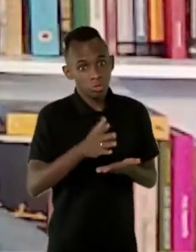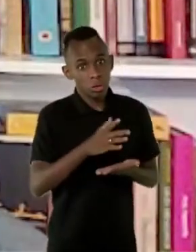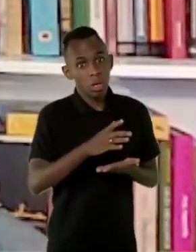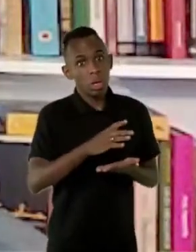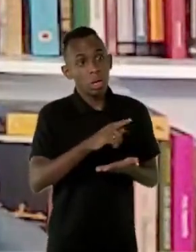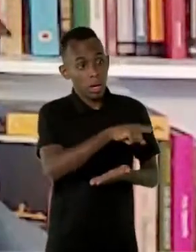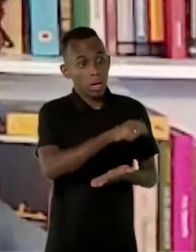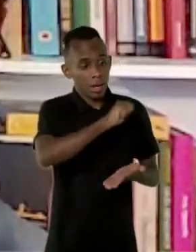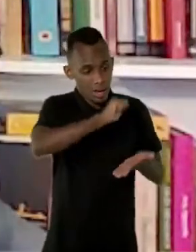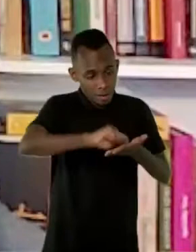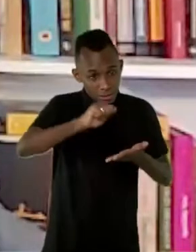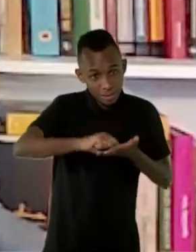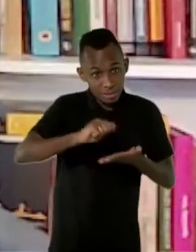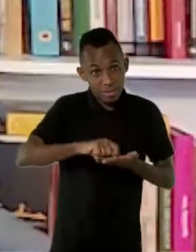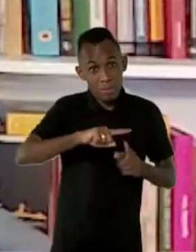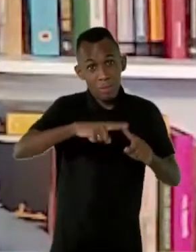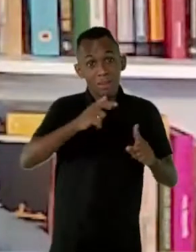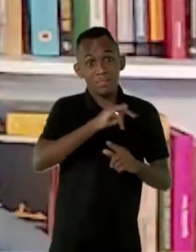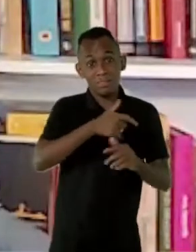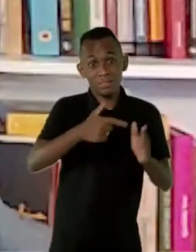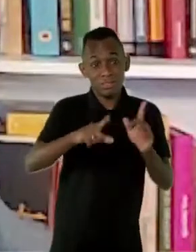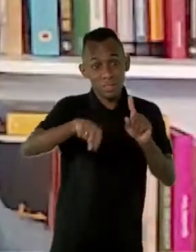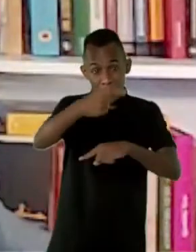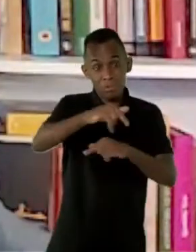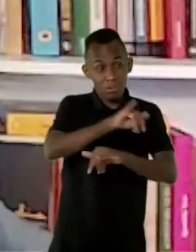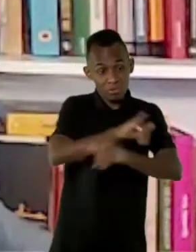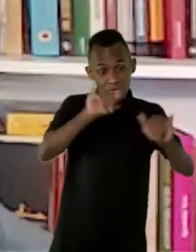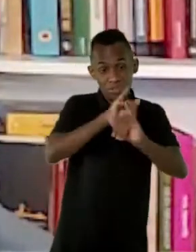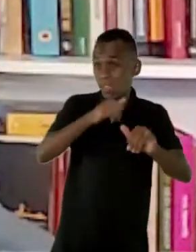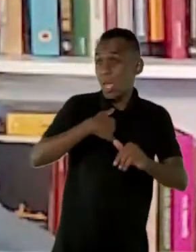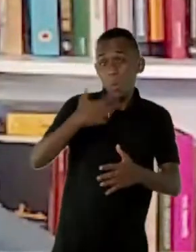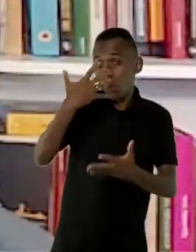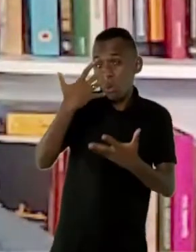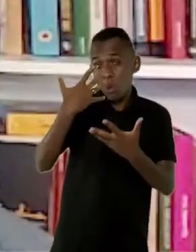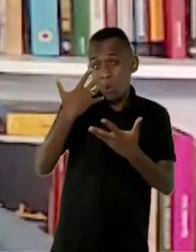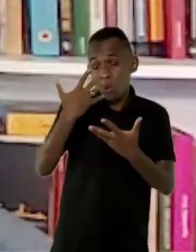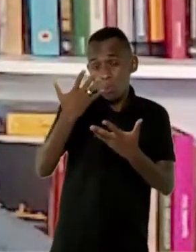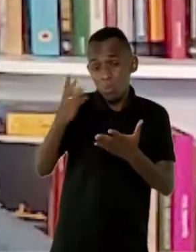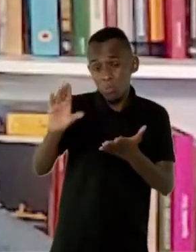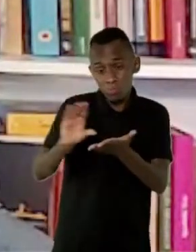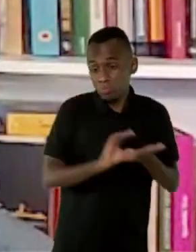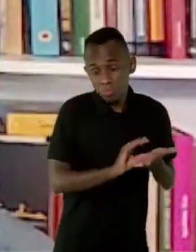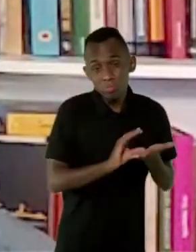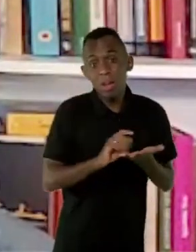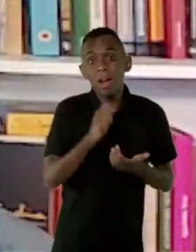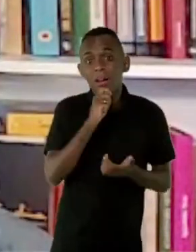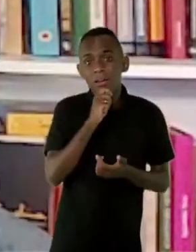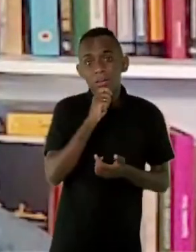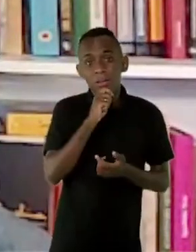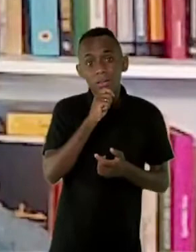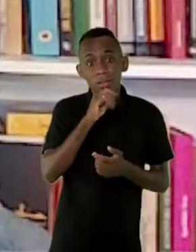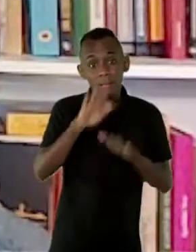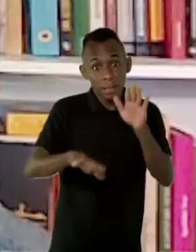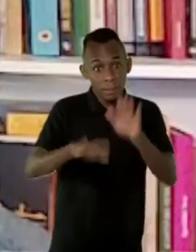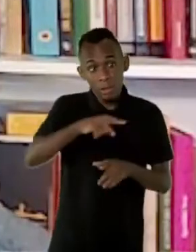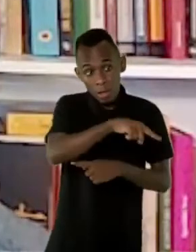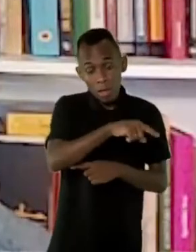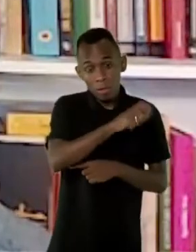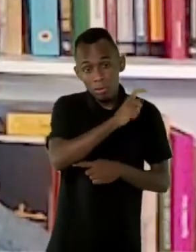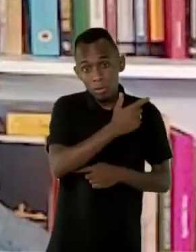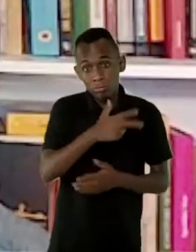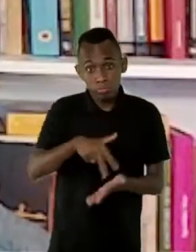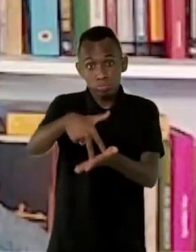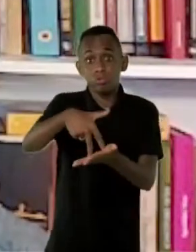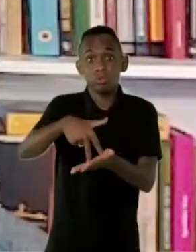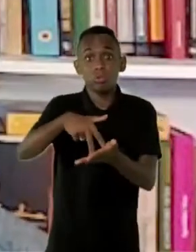assinava o recibo e depois ela dizia que não tinha recebido. E às vezes ela ia para o jornal para dizer isso, né?